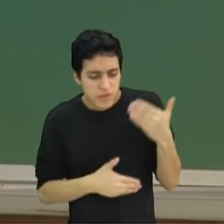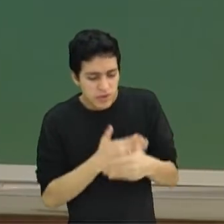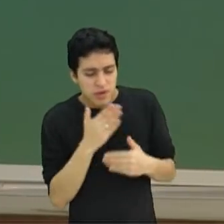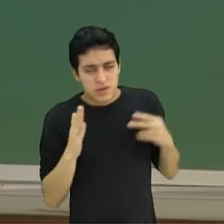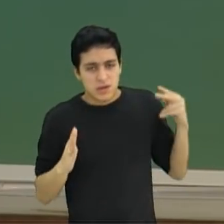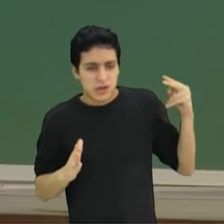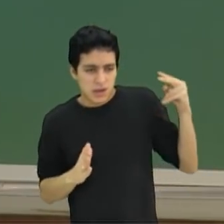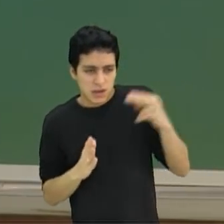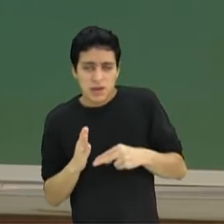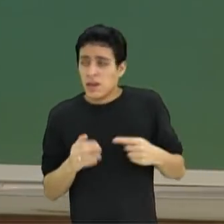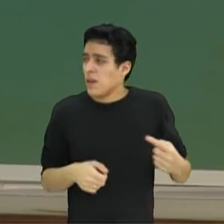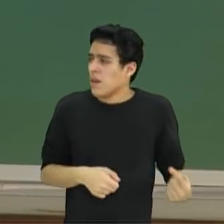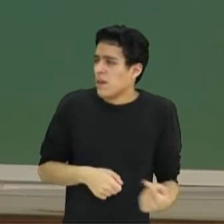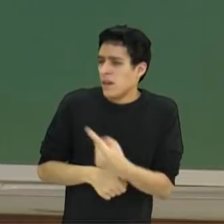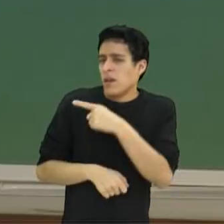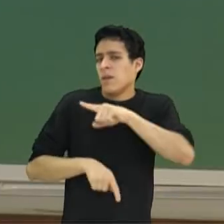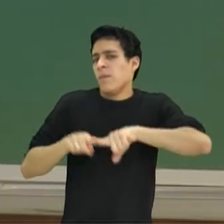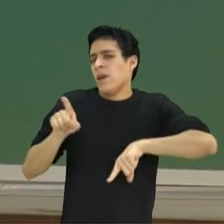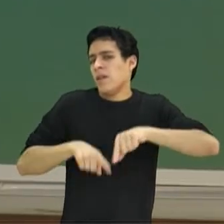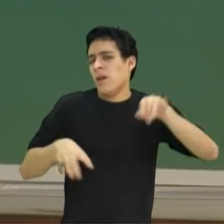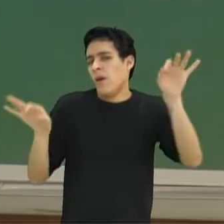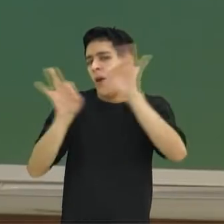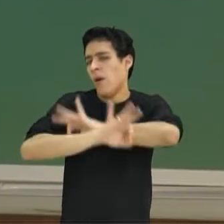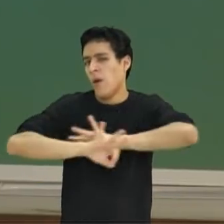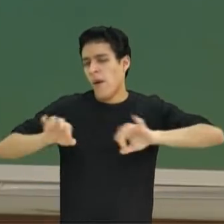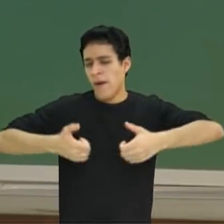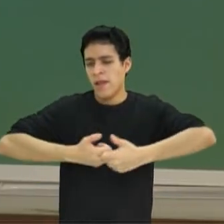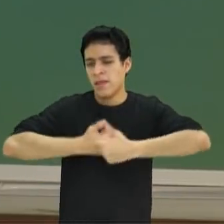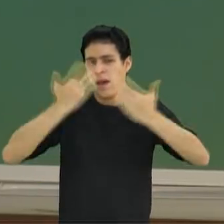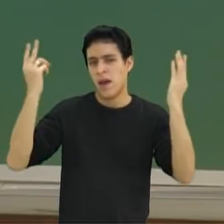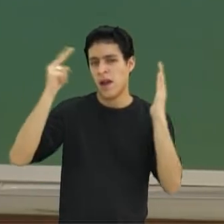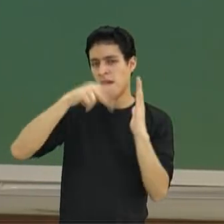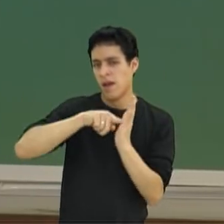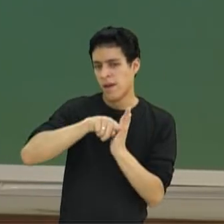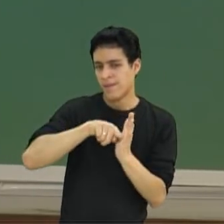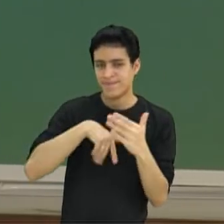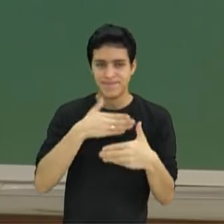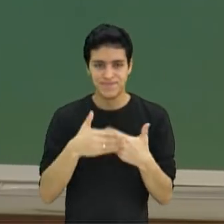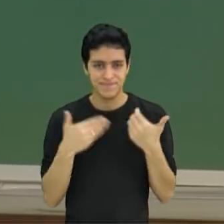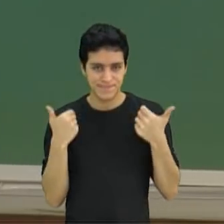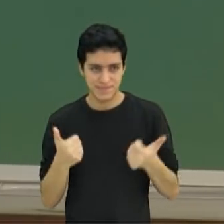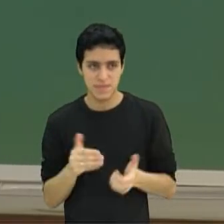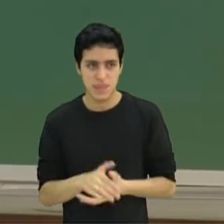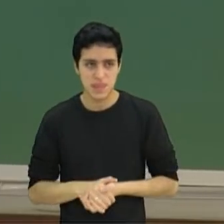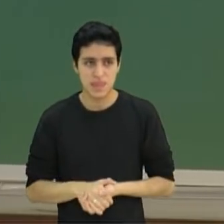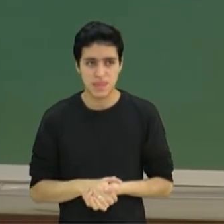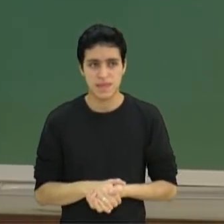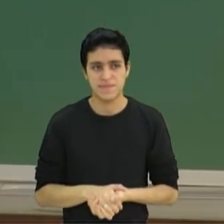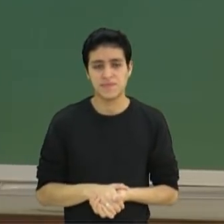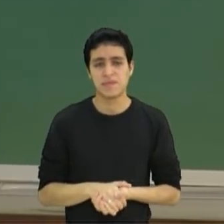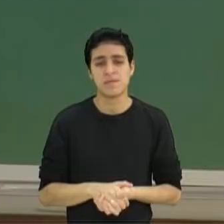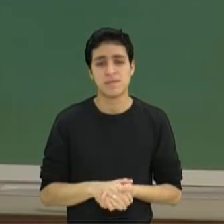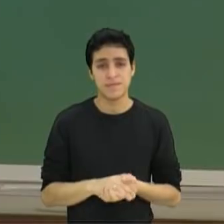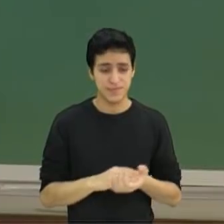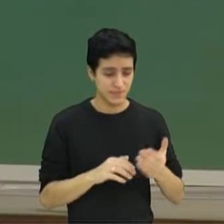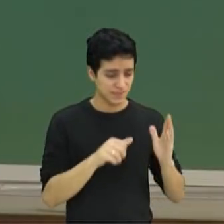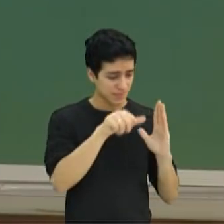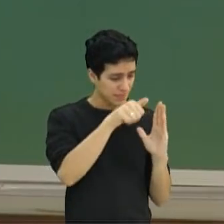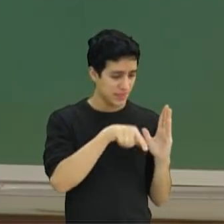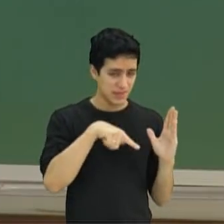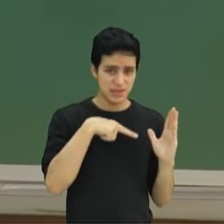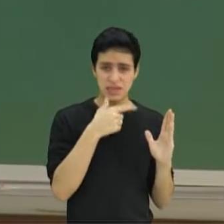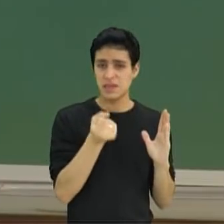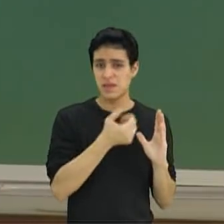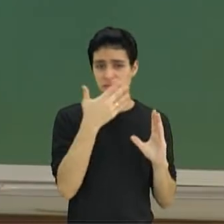leitura. E aqui você tem um material ótimo para utilizar nas suas pesquisas. Lembrando que o ensaio tem